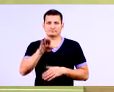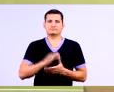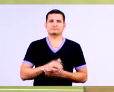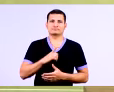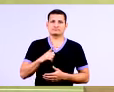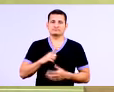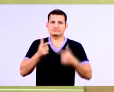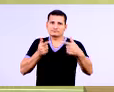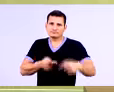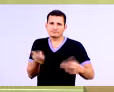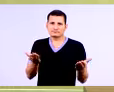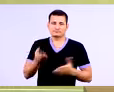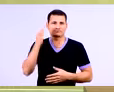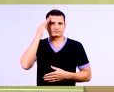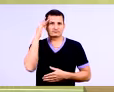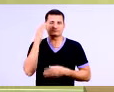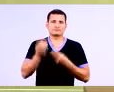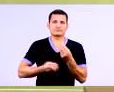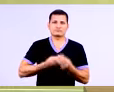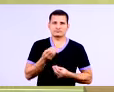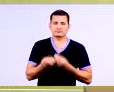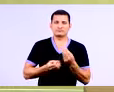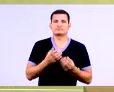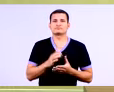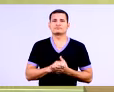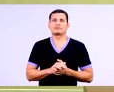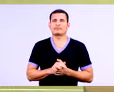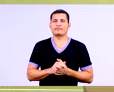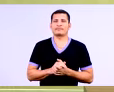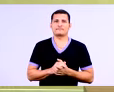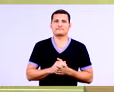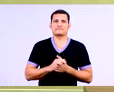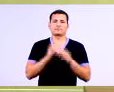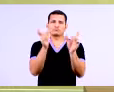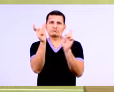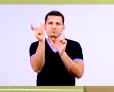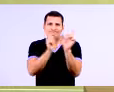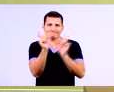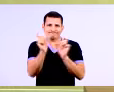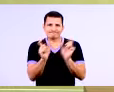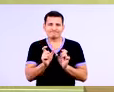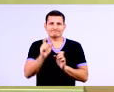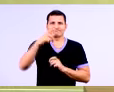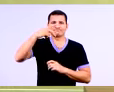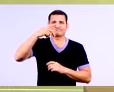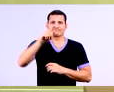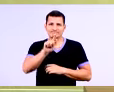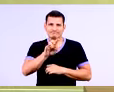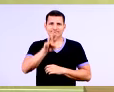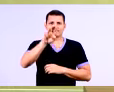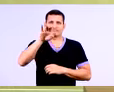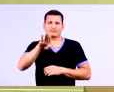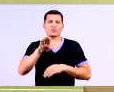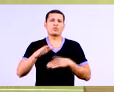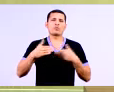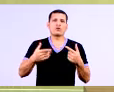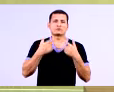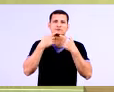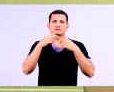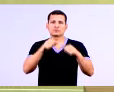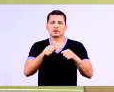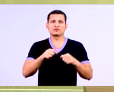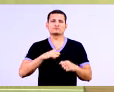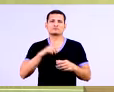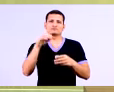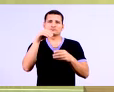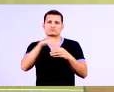como desafio na aula de hoje entender como é que vai ser a estruturação dessa página web, quais são as linguagens que fazem